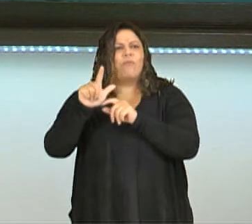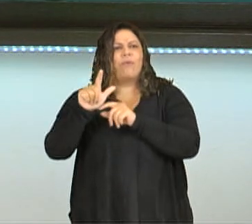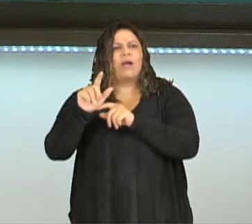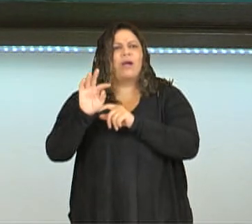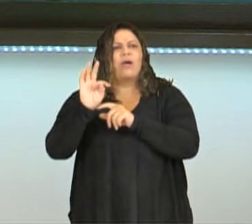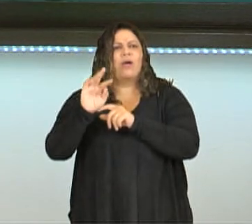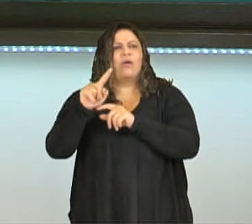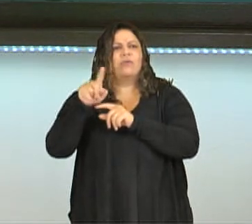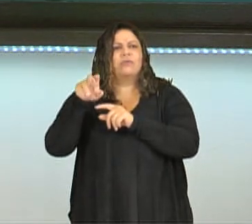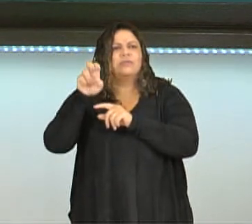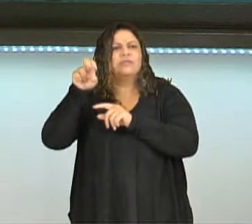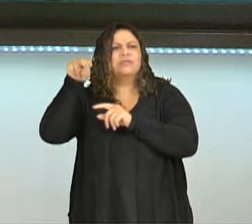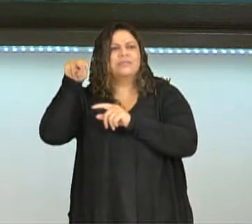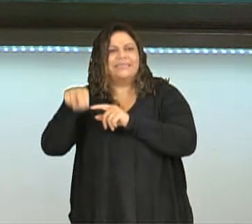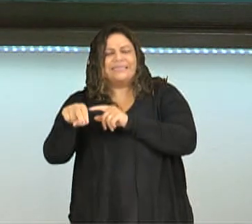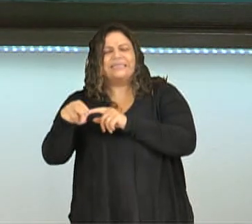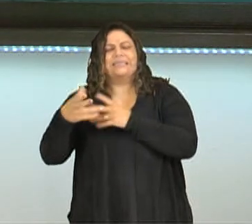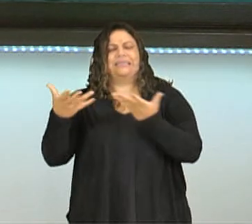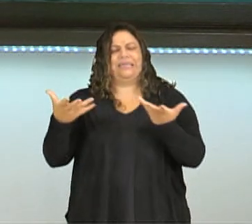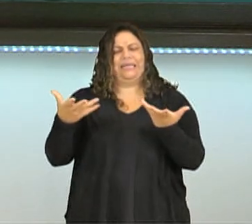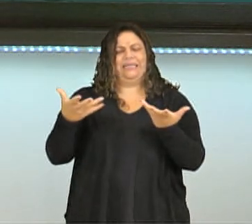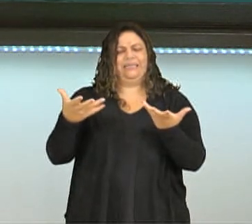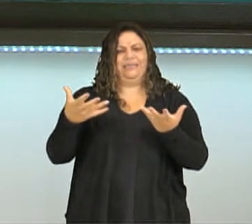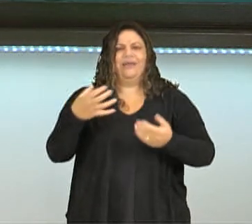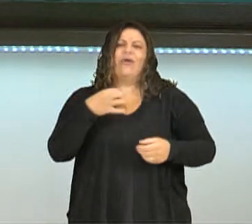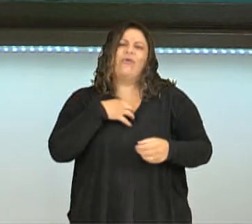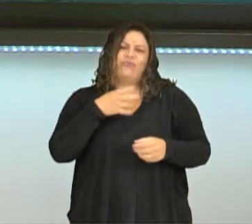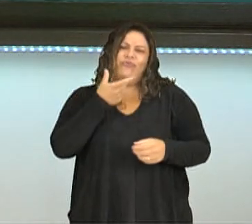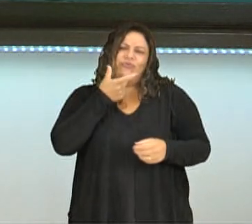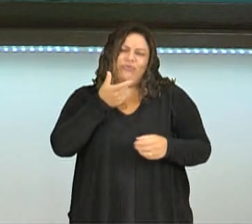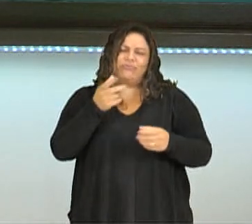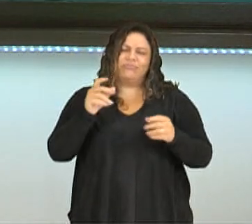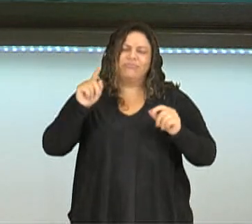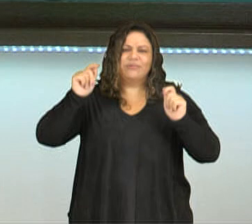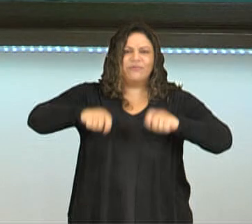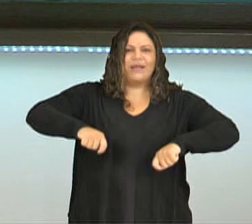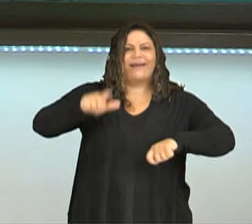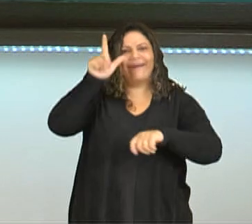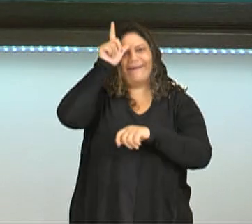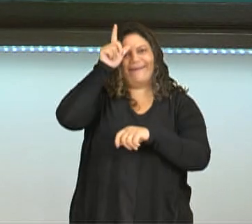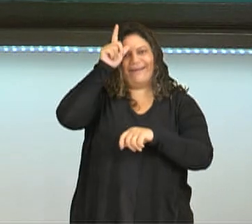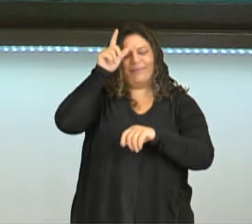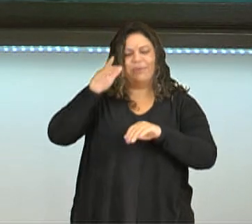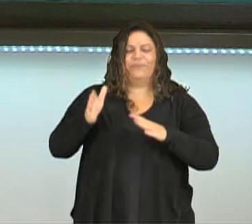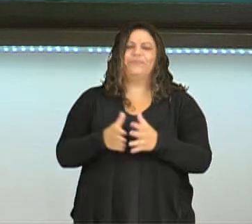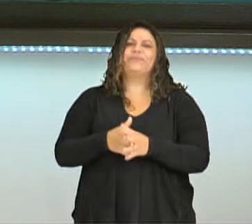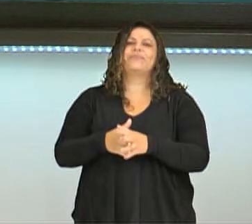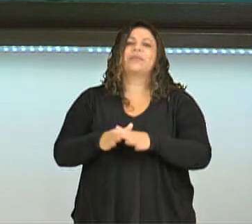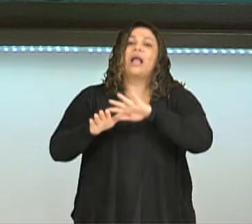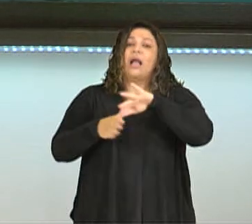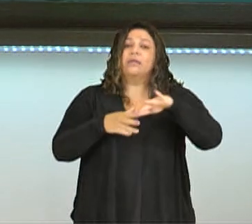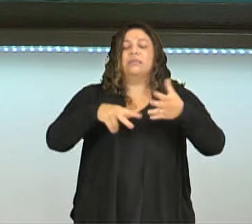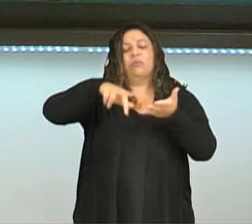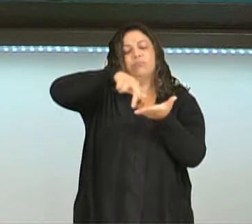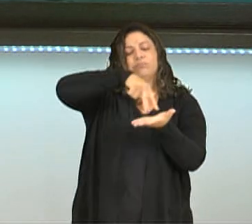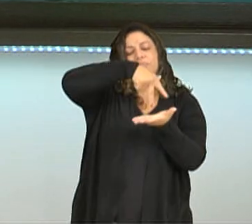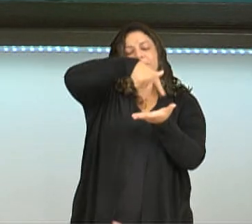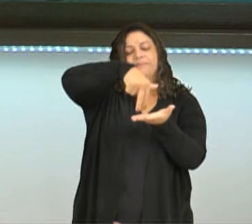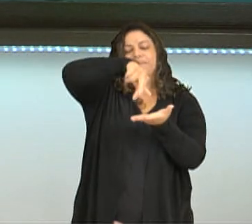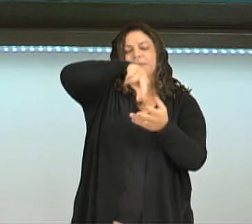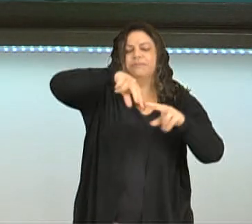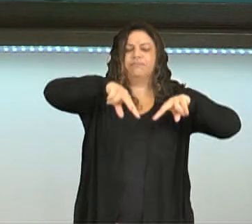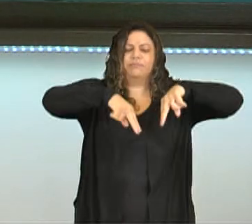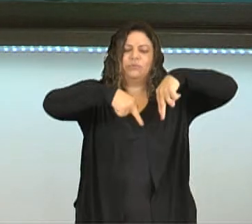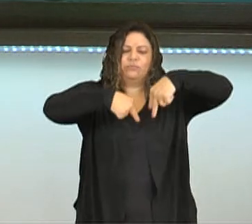algumas danças, que tem o 2 para lá, o 2 para cá. Essa dança ela tem um compasso ternário,